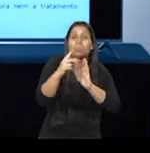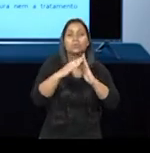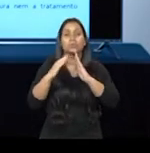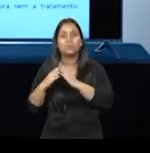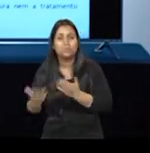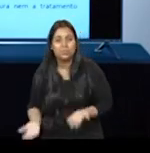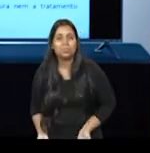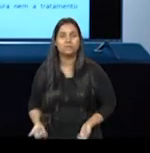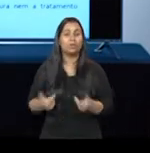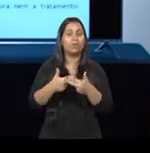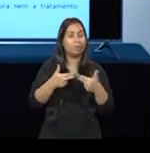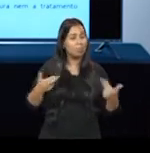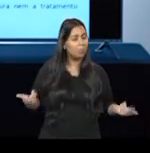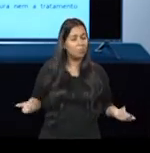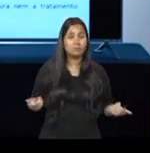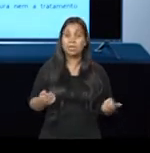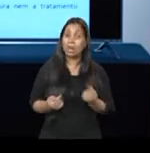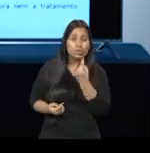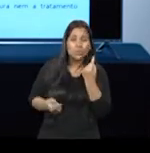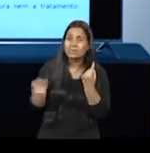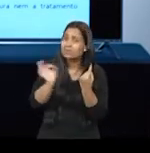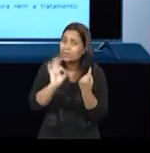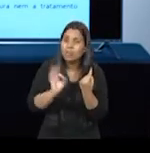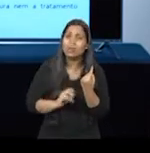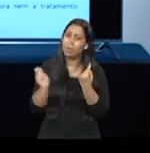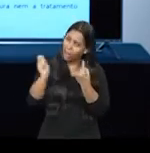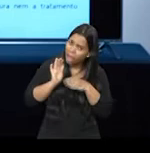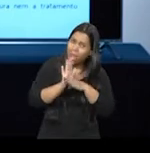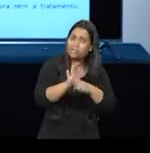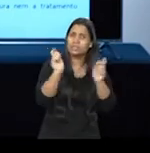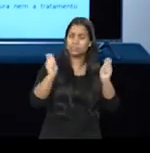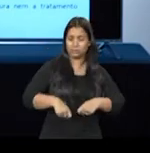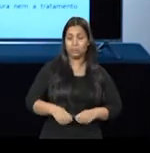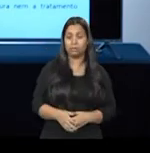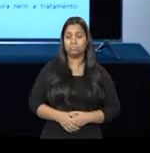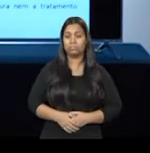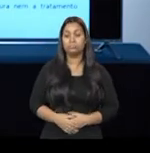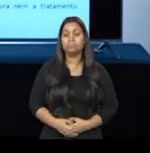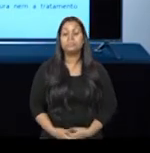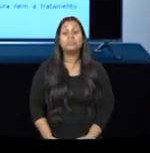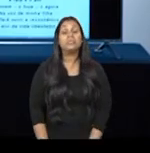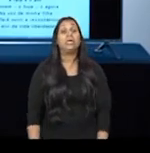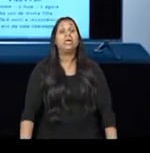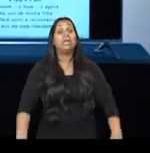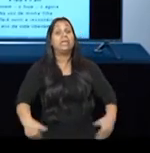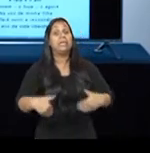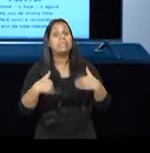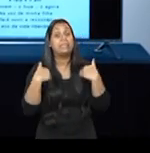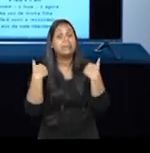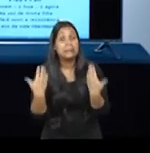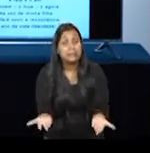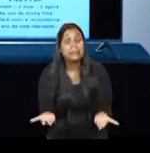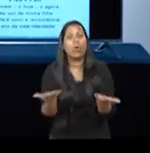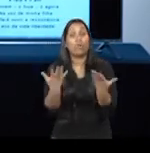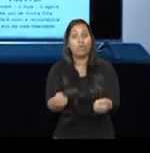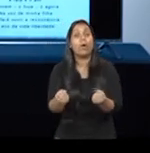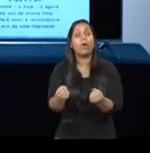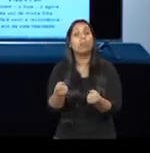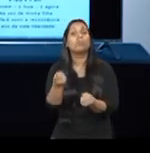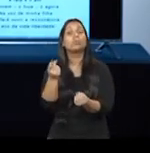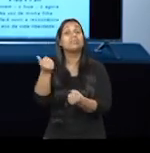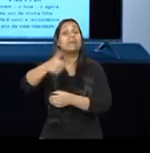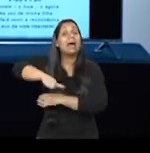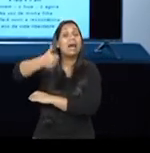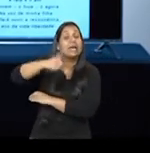mostrar algum caso que você sabe disso, que ela não está sozinha, que ela pode ser ajudada, tá bom? E vamos analisar aqui, pessoal,